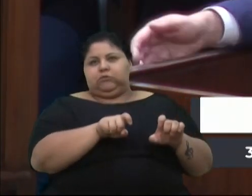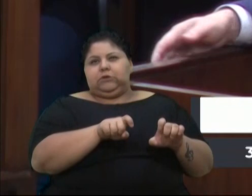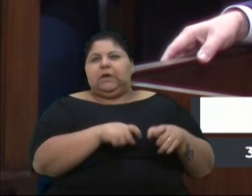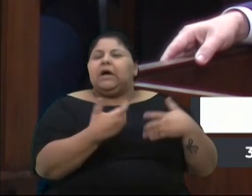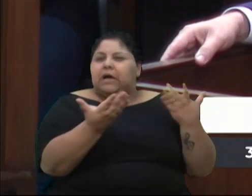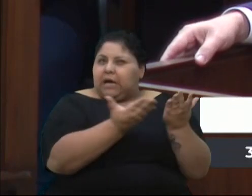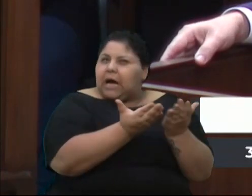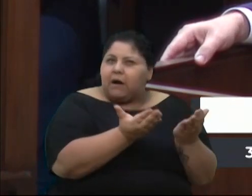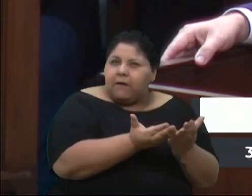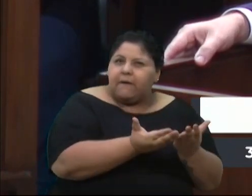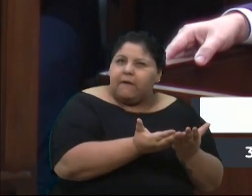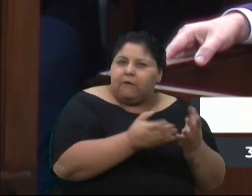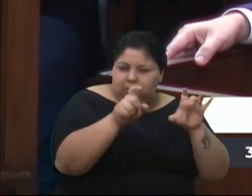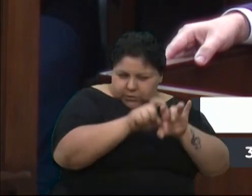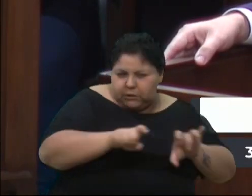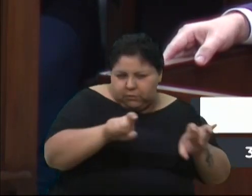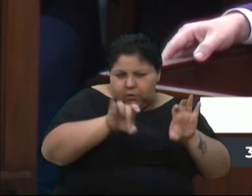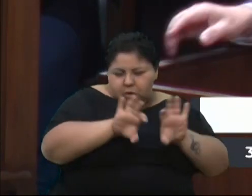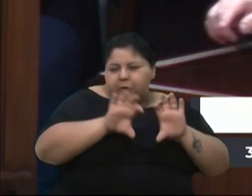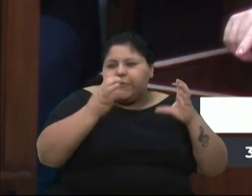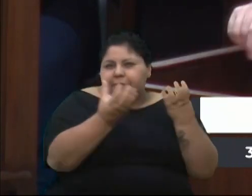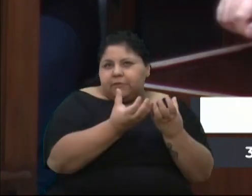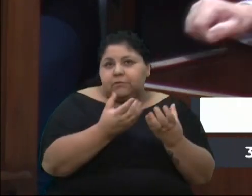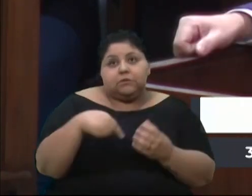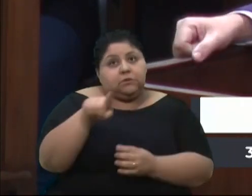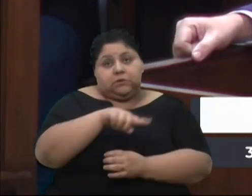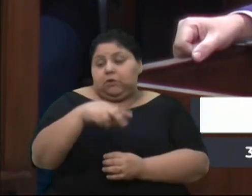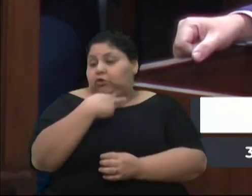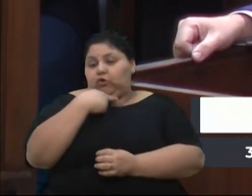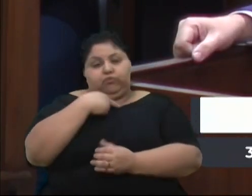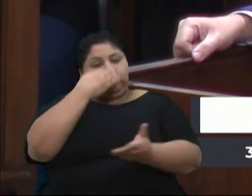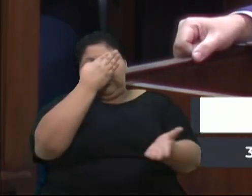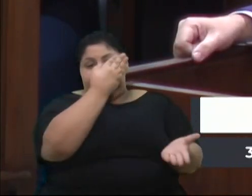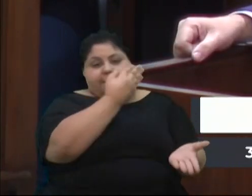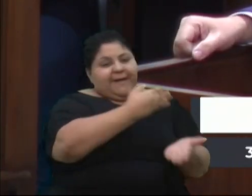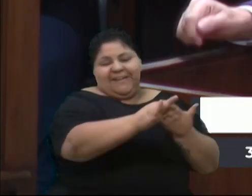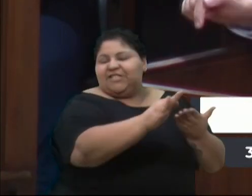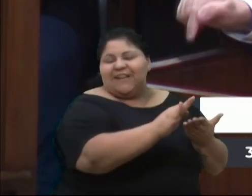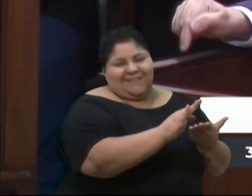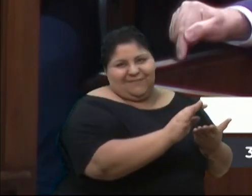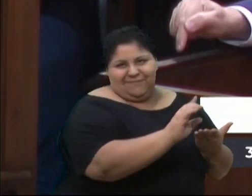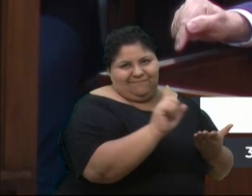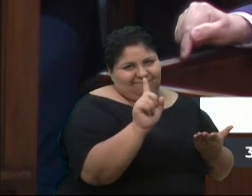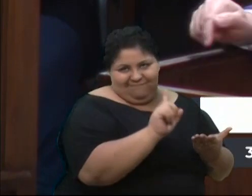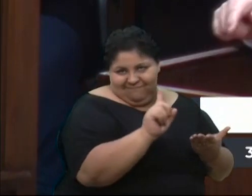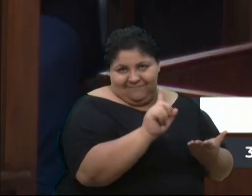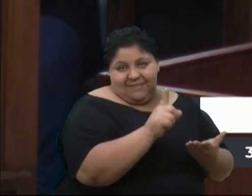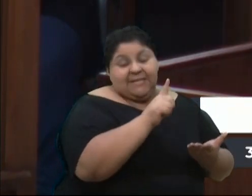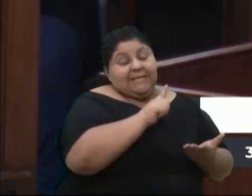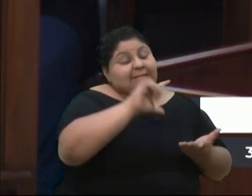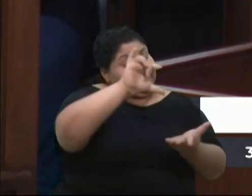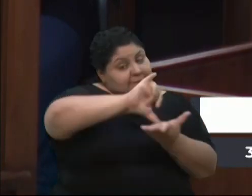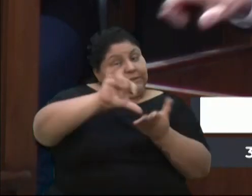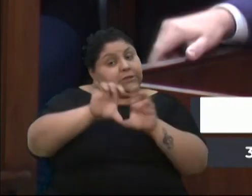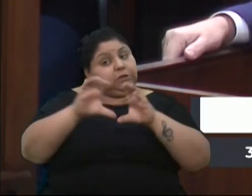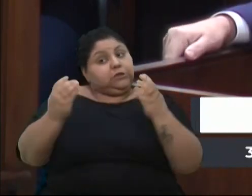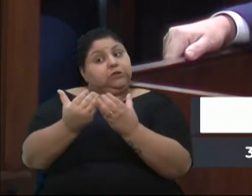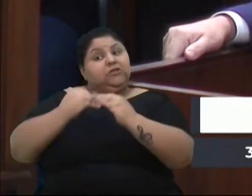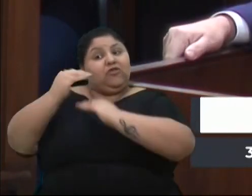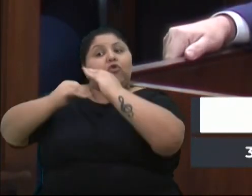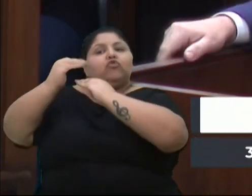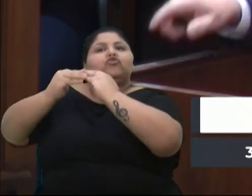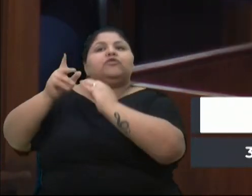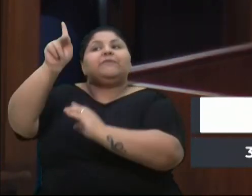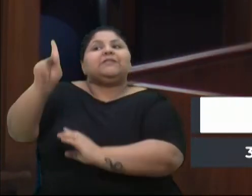aulas de computação para a comunidade, então não podia se retirar aqueles... tem assentos comunitários que foram construídos pela